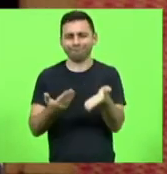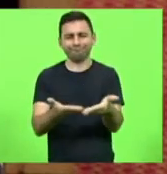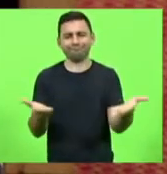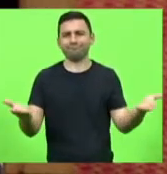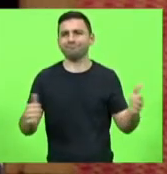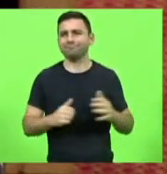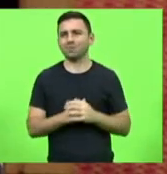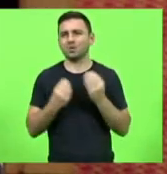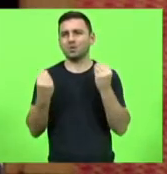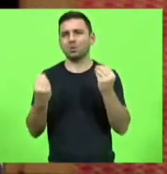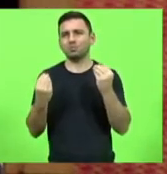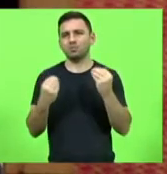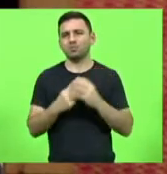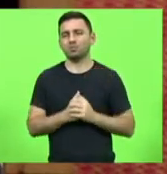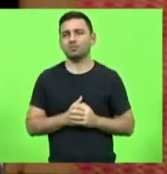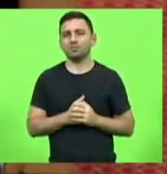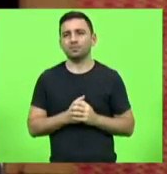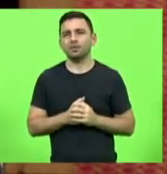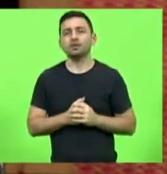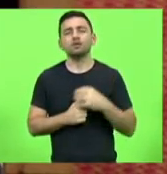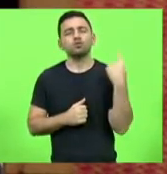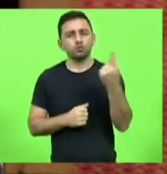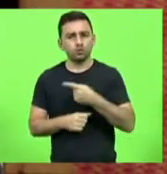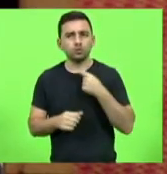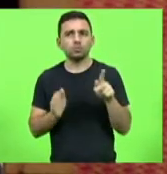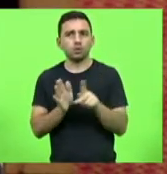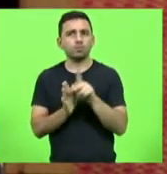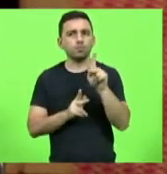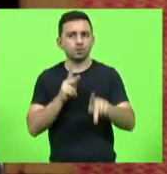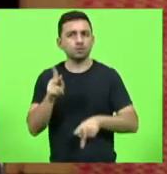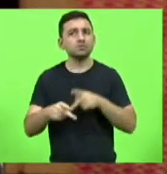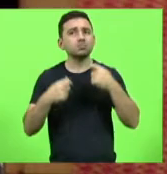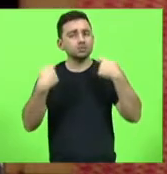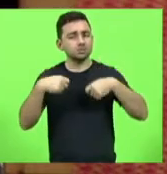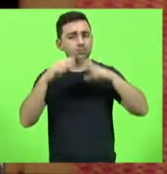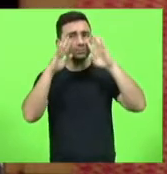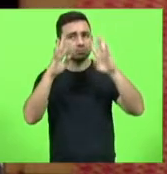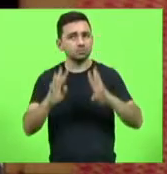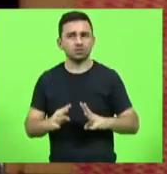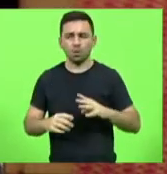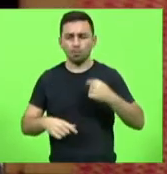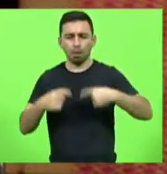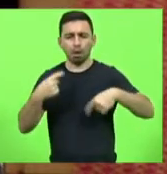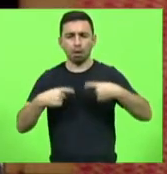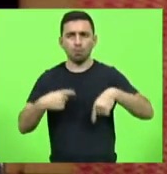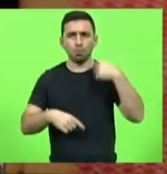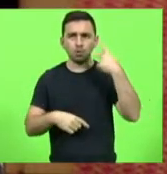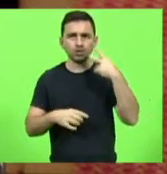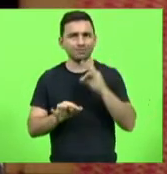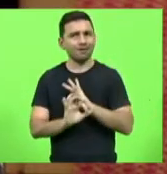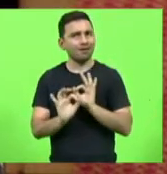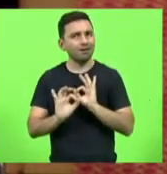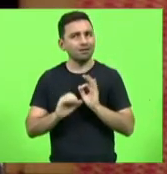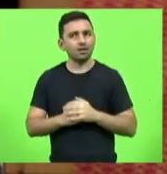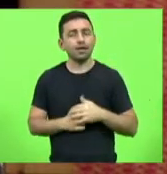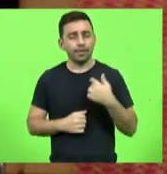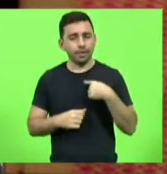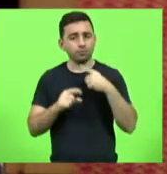Sopelos. Então, nós, catarinenses, merecemos atenção. Não é uma briga política. Quando eu faço a